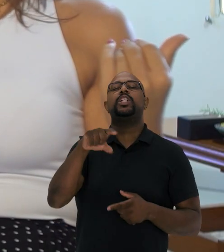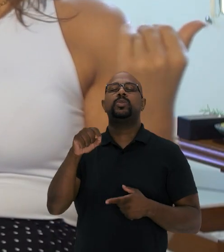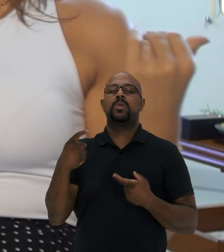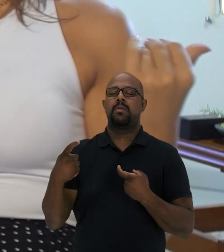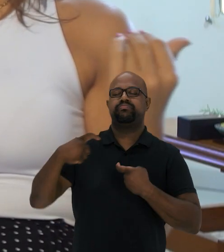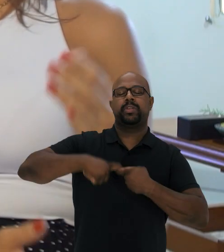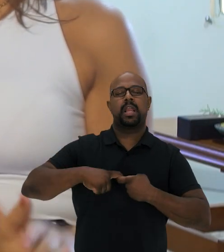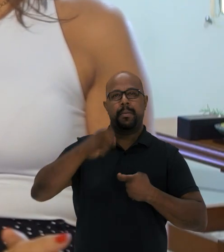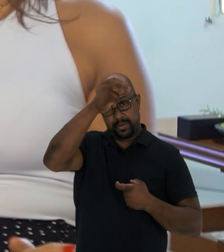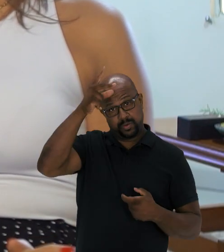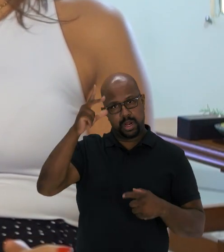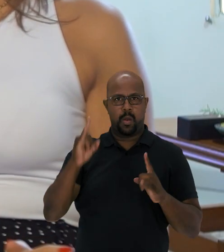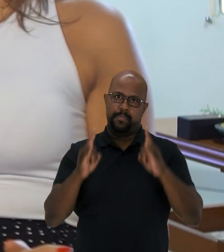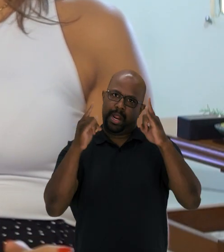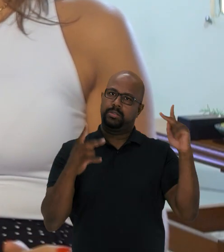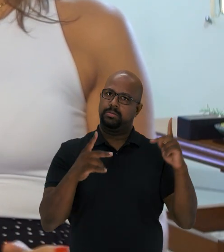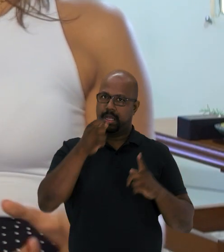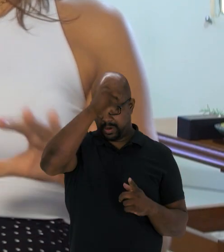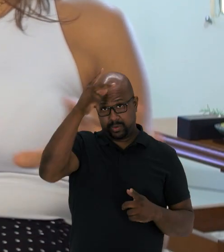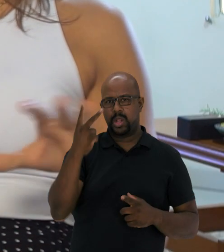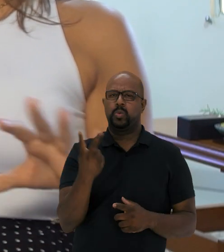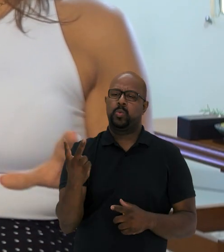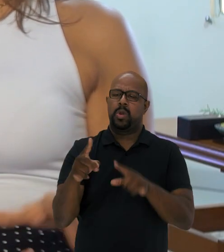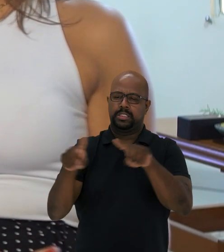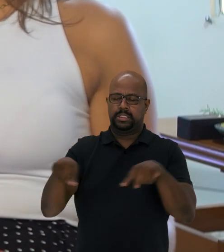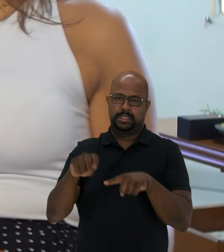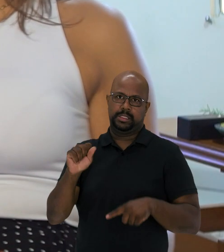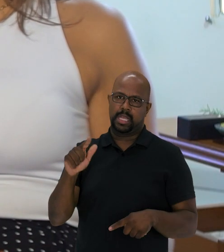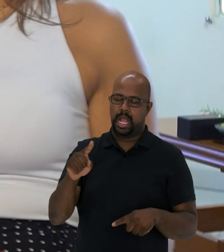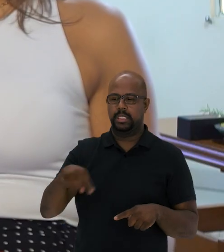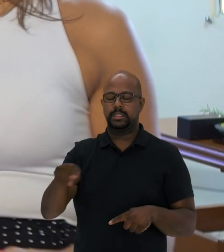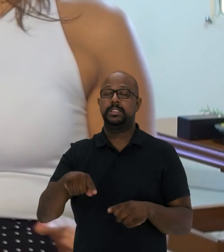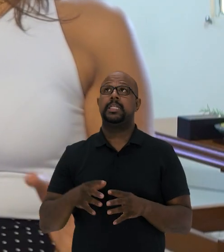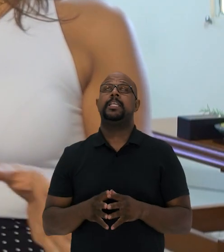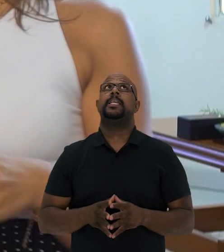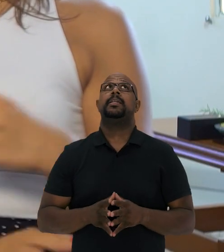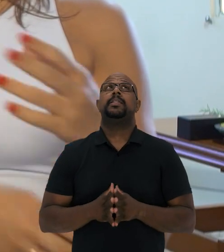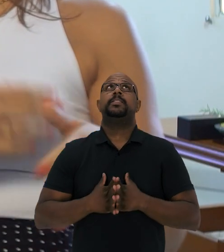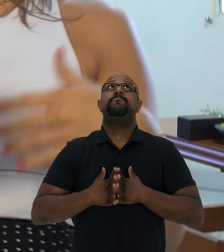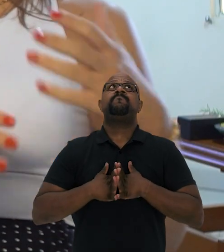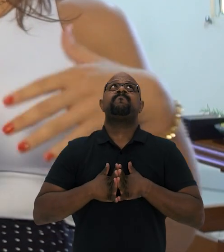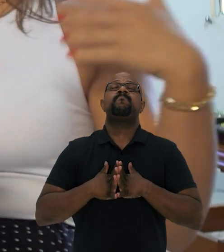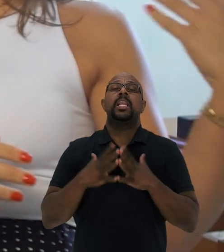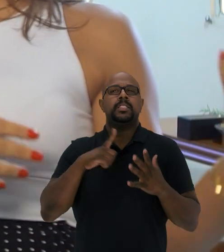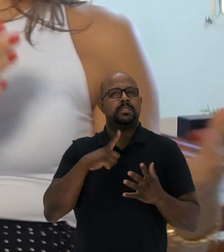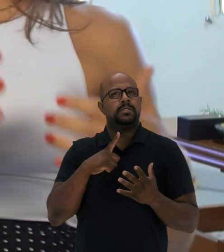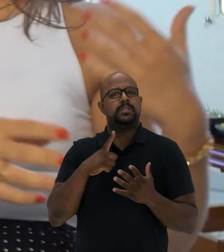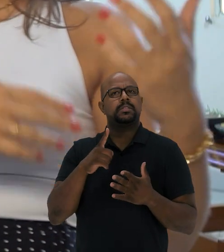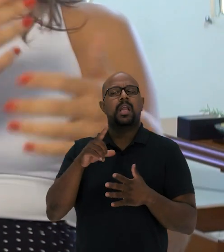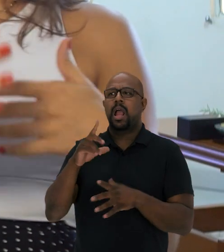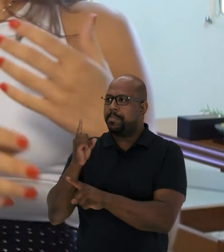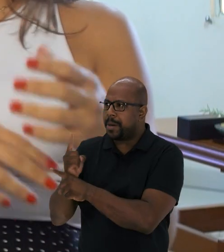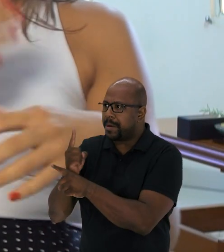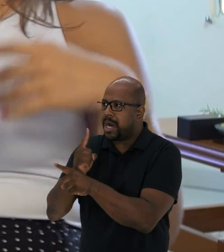então, à época, o prédio da prefeitura. Eram 2 salas, inicialmente, né, em que ele trazia o